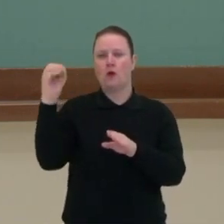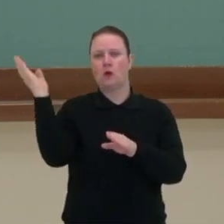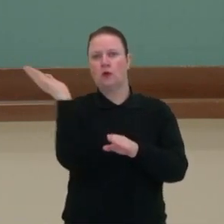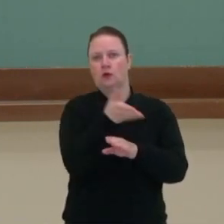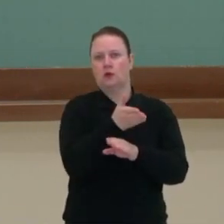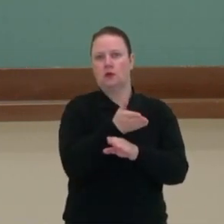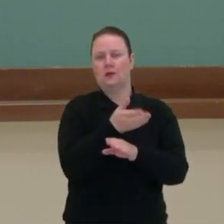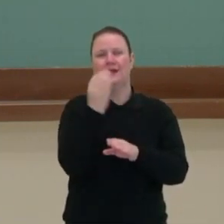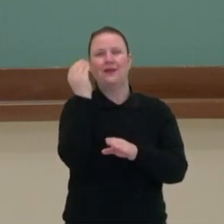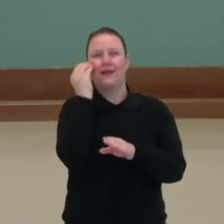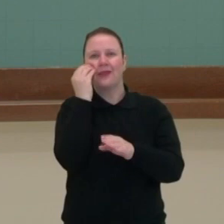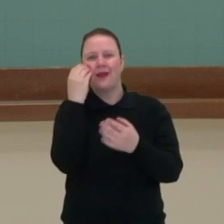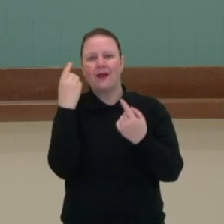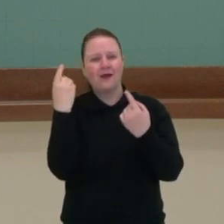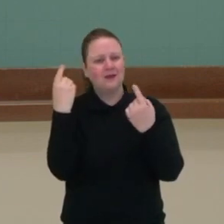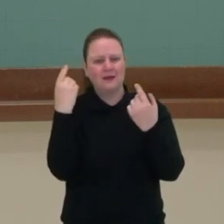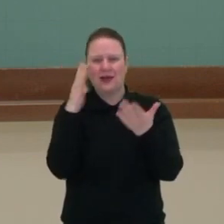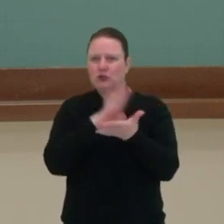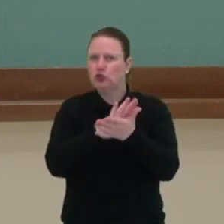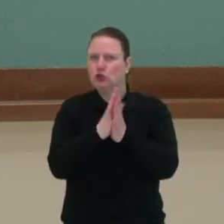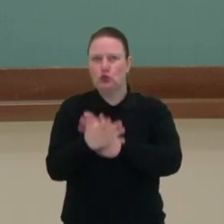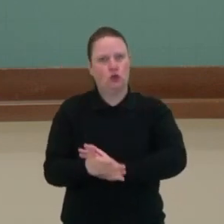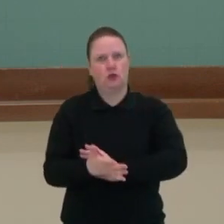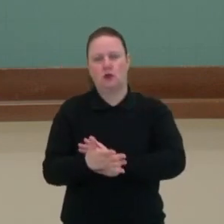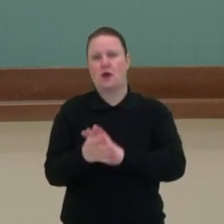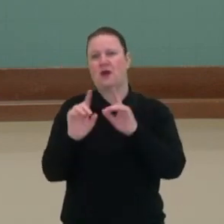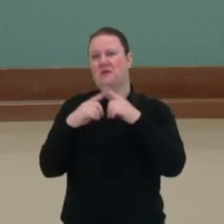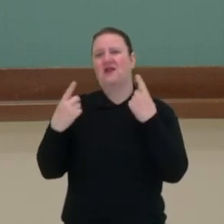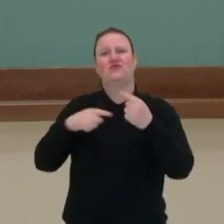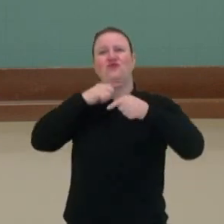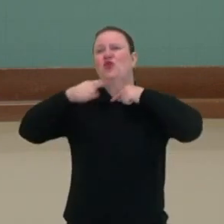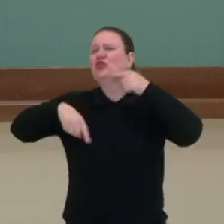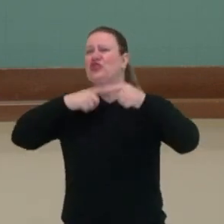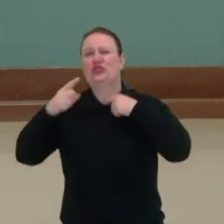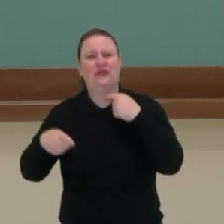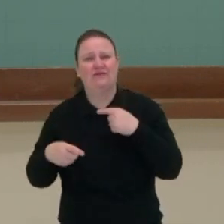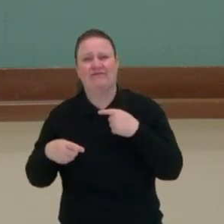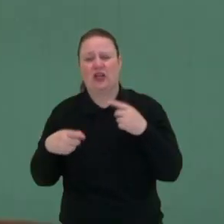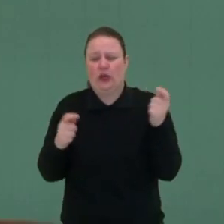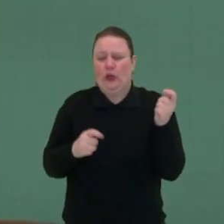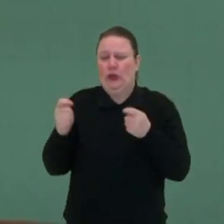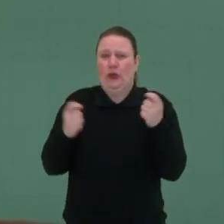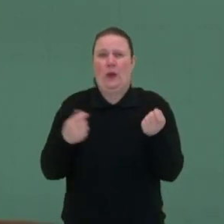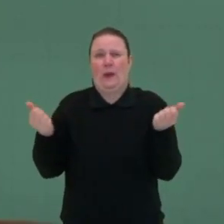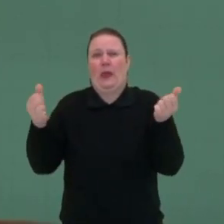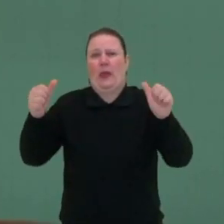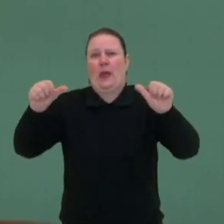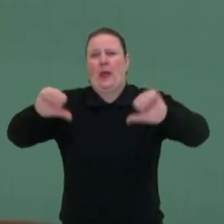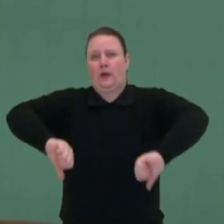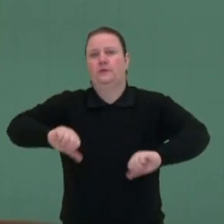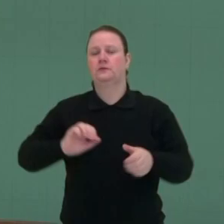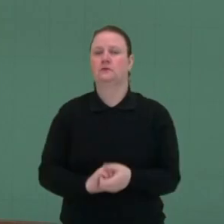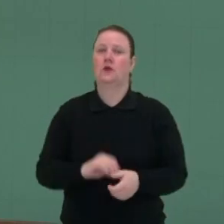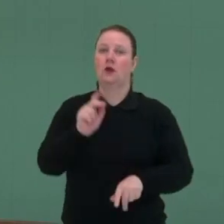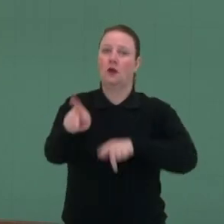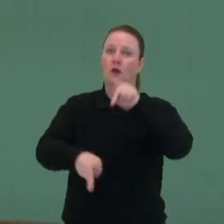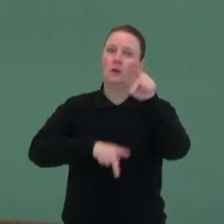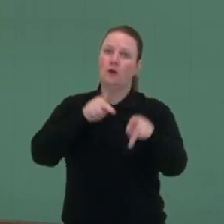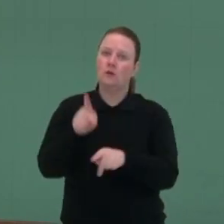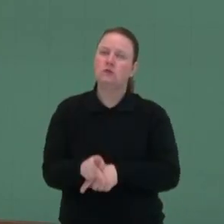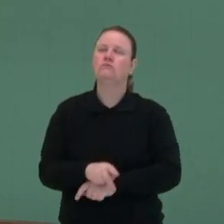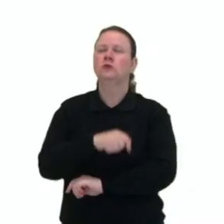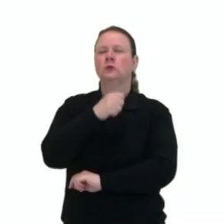combater a inflação. Todos tiveram efeitos curtos, não controlaram a economia. A população estava